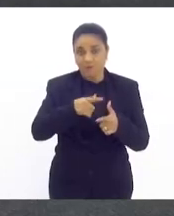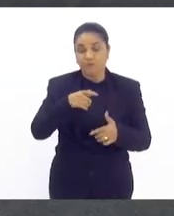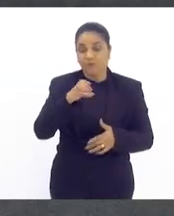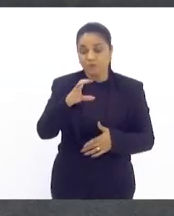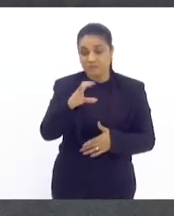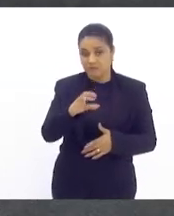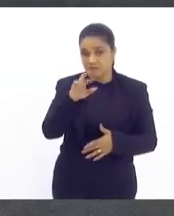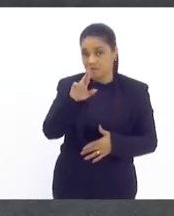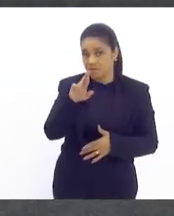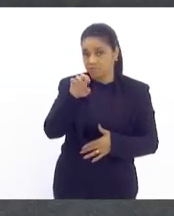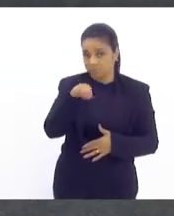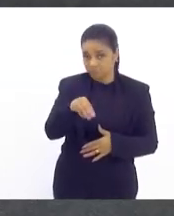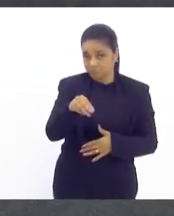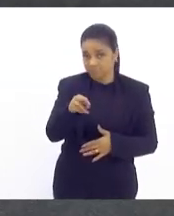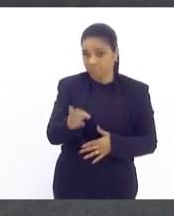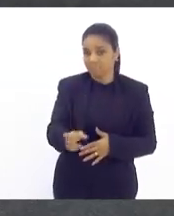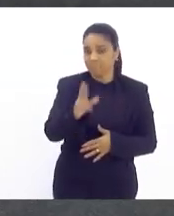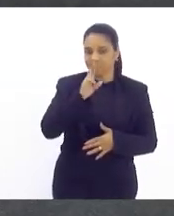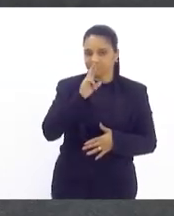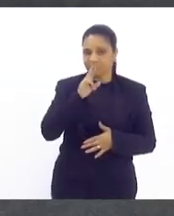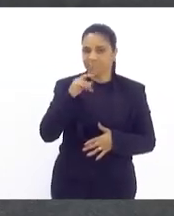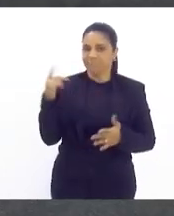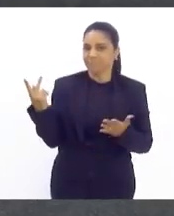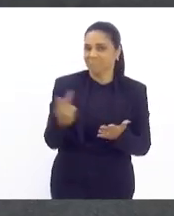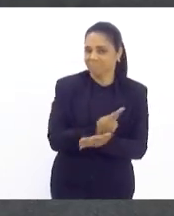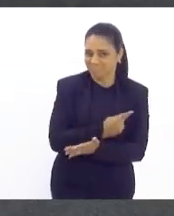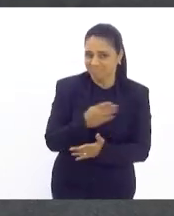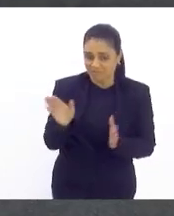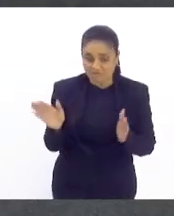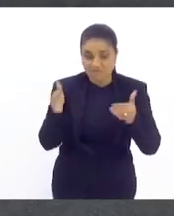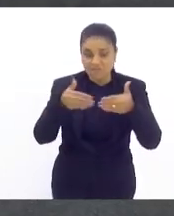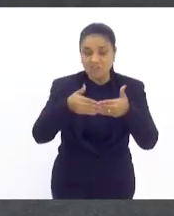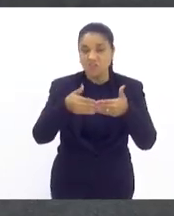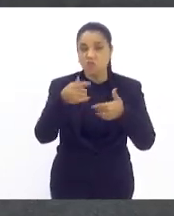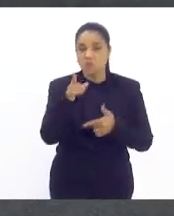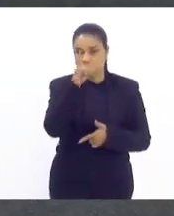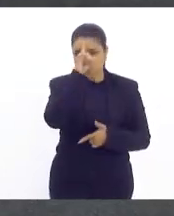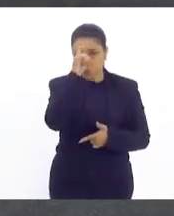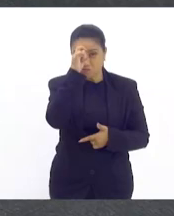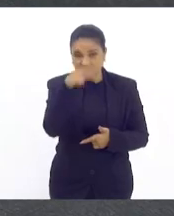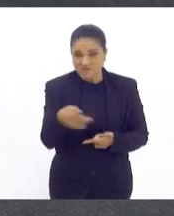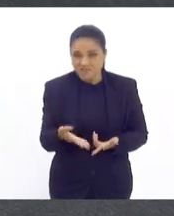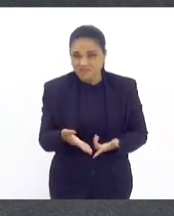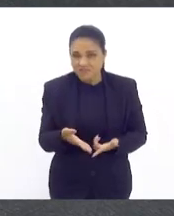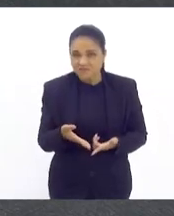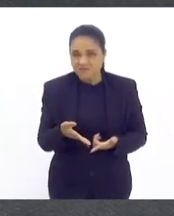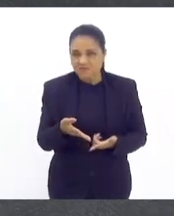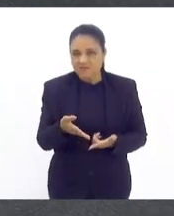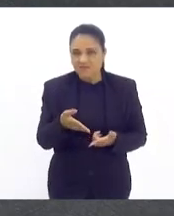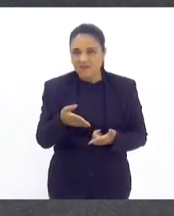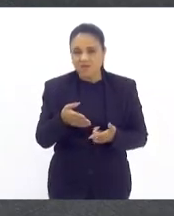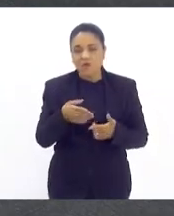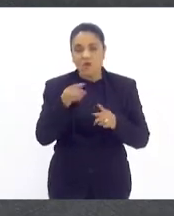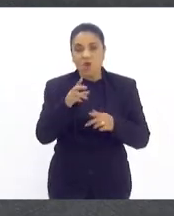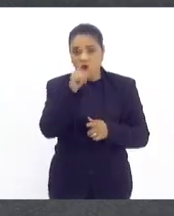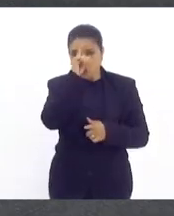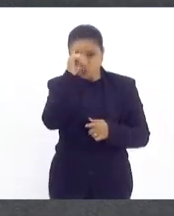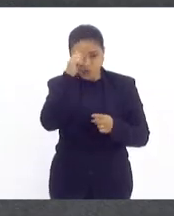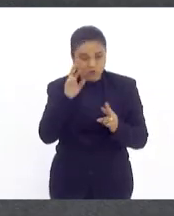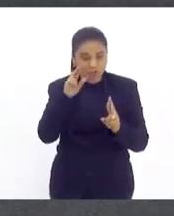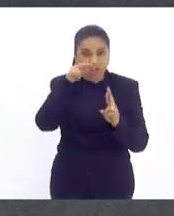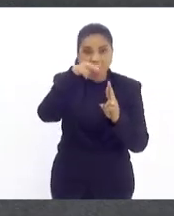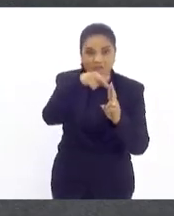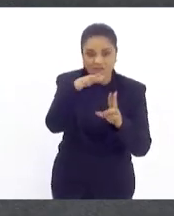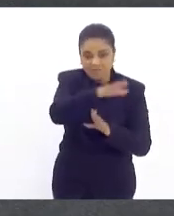e achou que fechar um hospital que era de referência na cidade pudesse ajudar na situação pelo